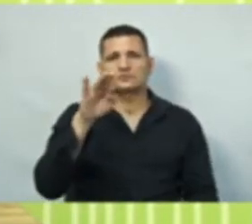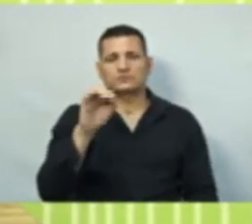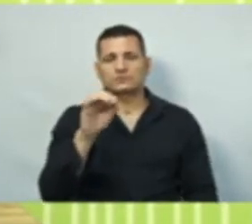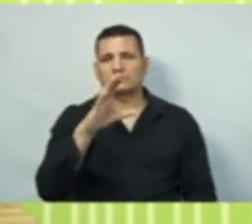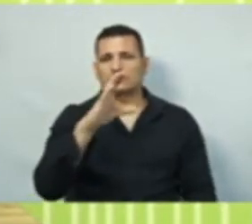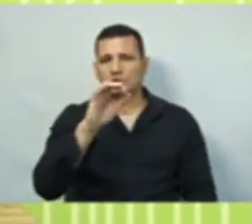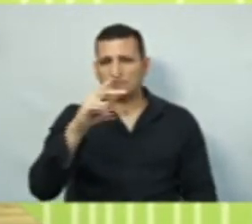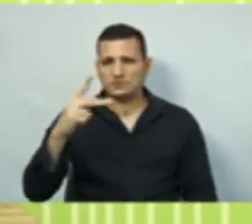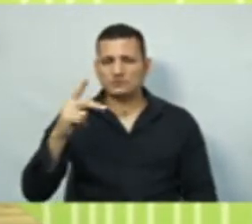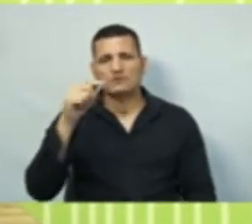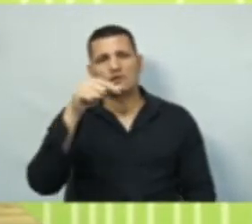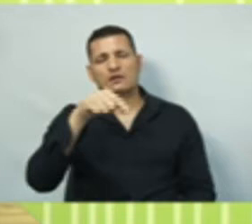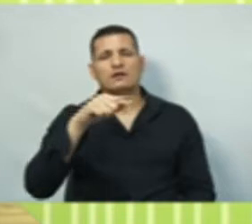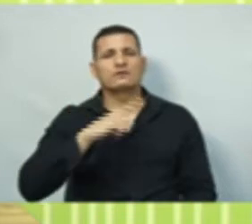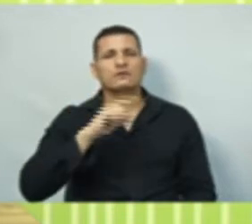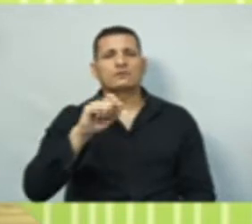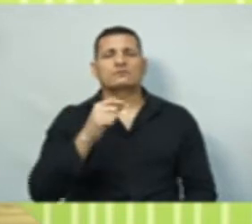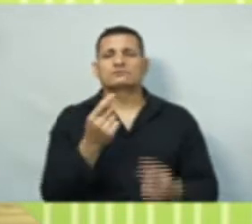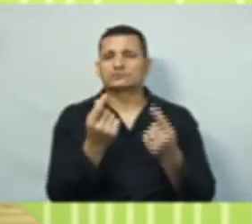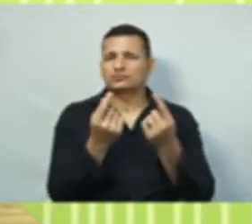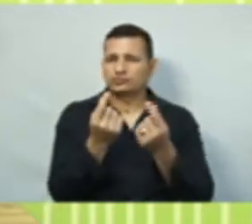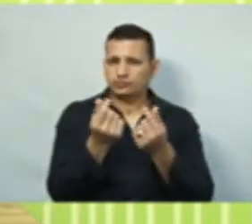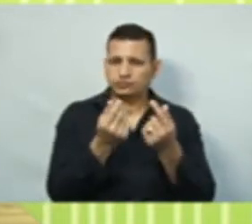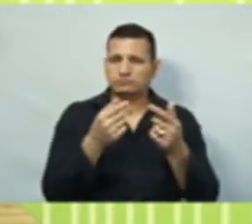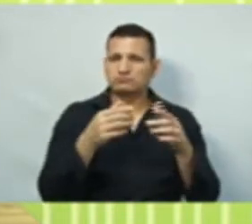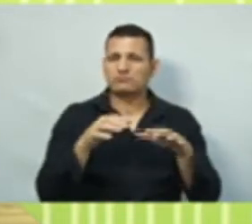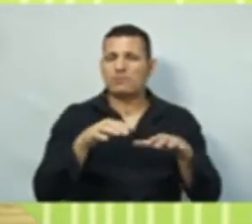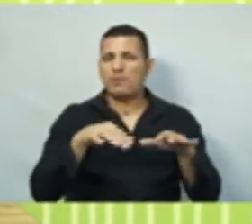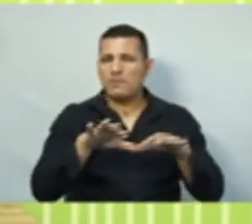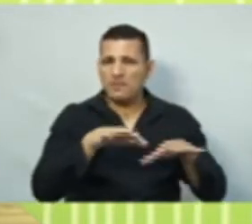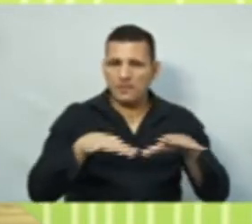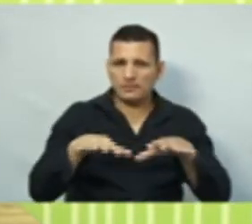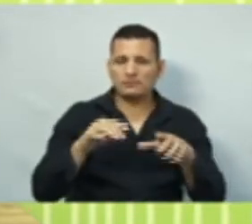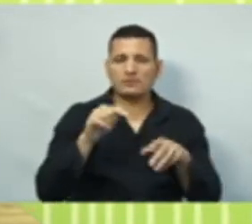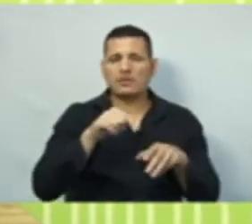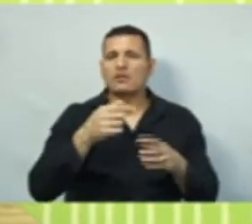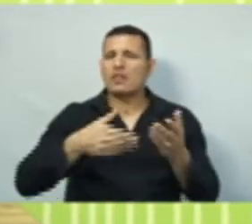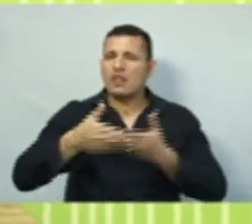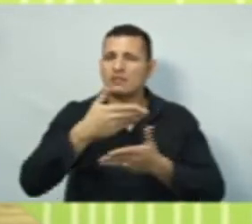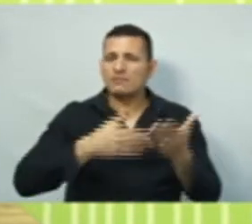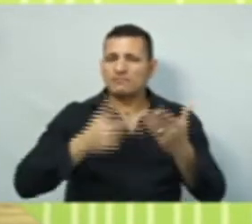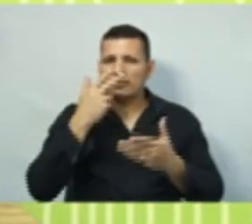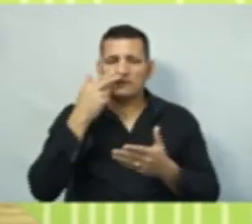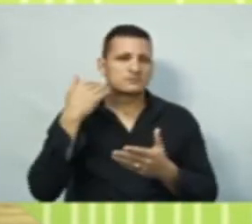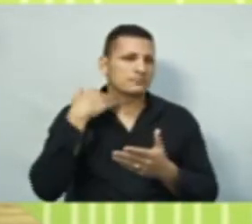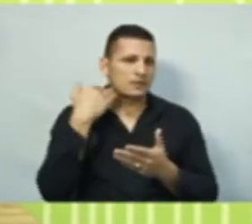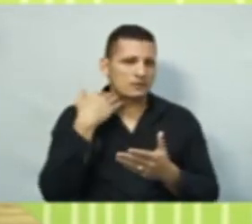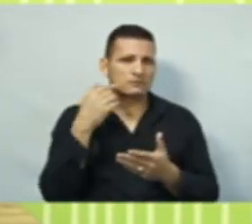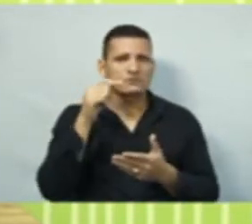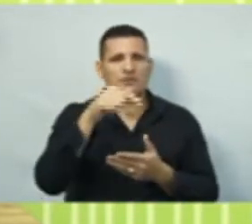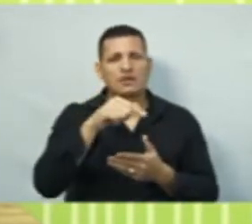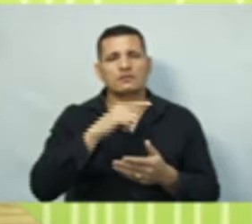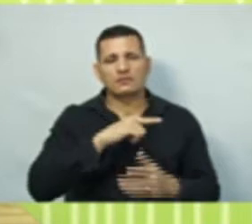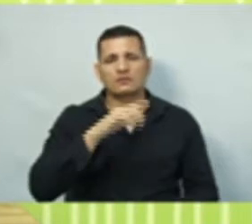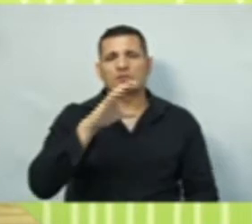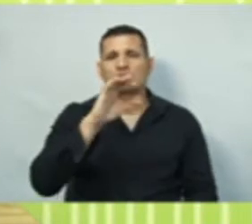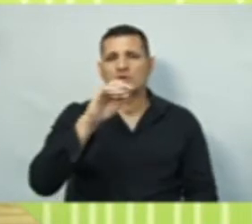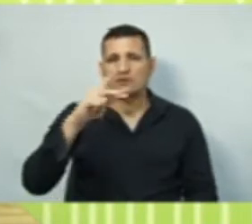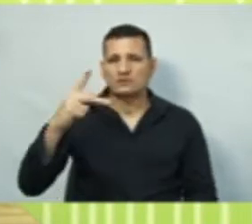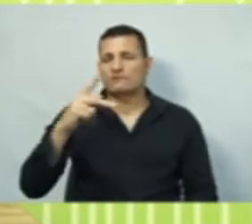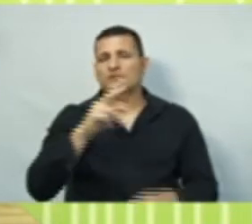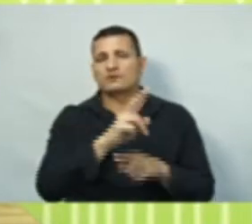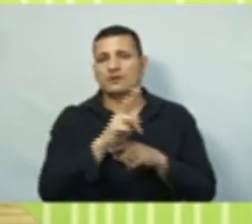onde movimenta o dinheiro, é onde tem a relação como se fosse um banco. Lá vem cooperativa de